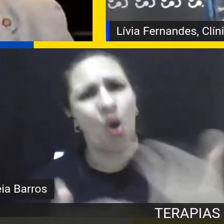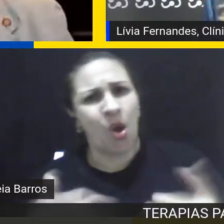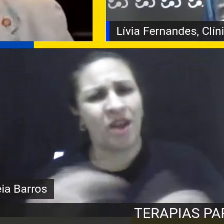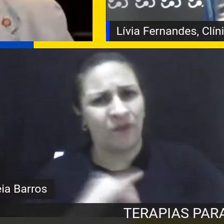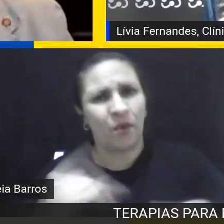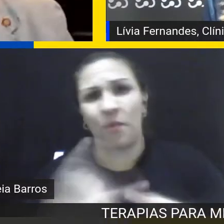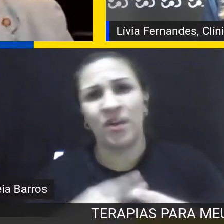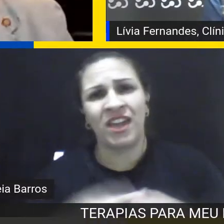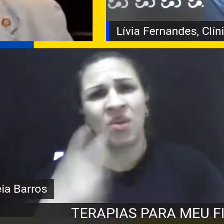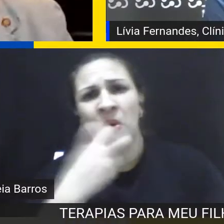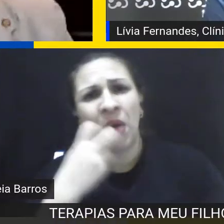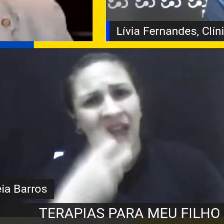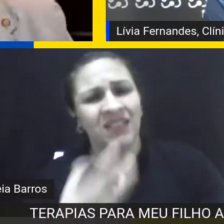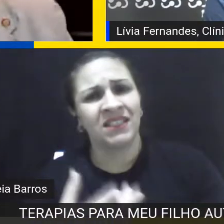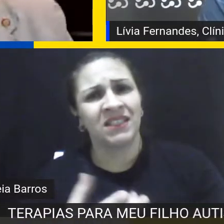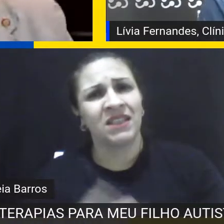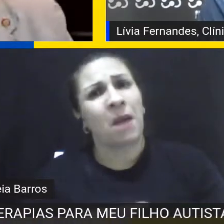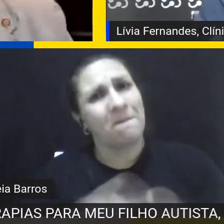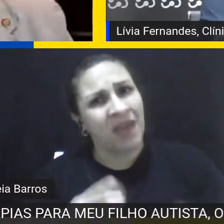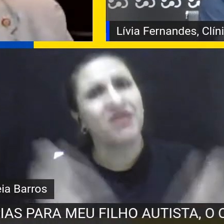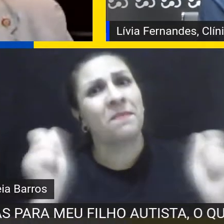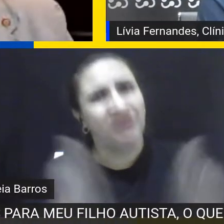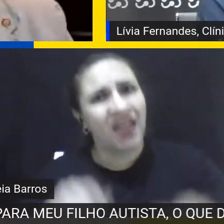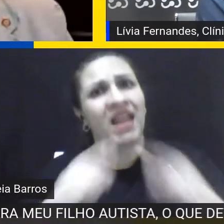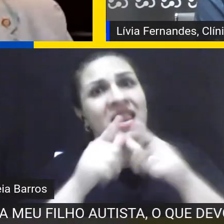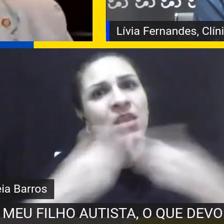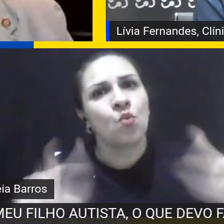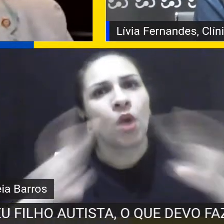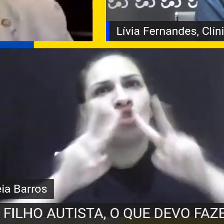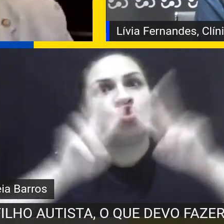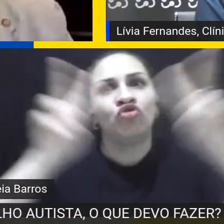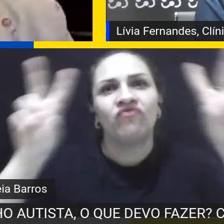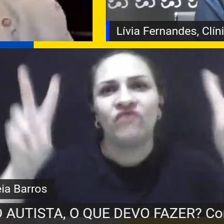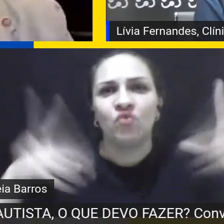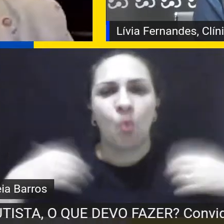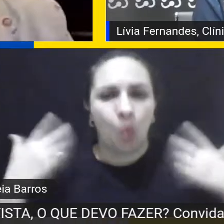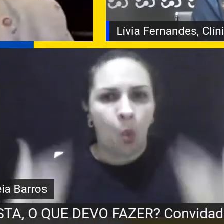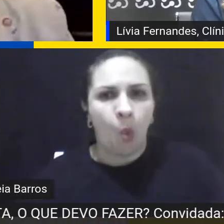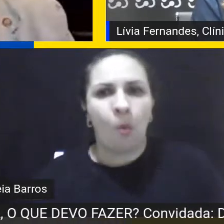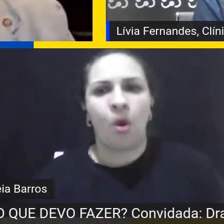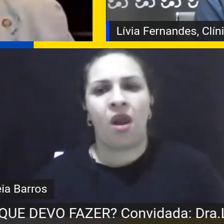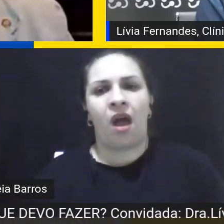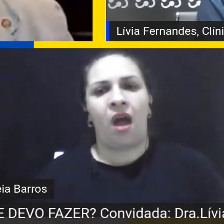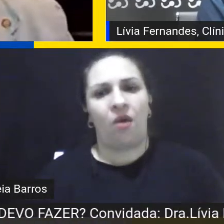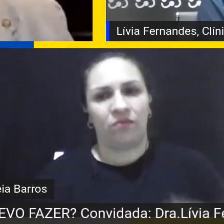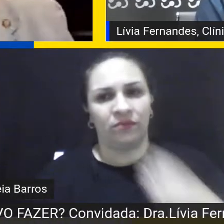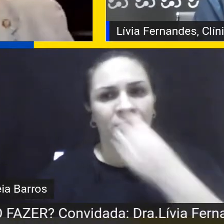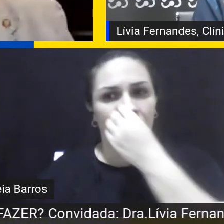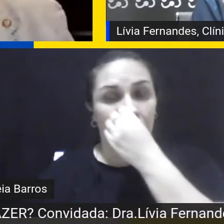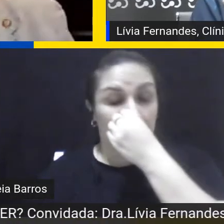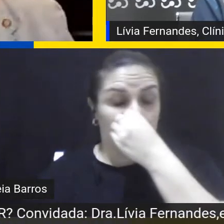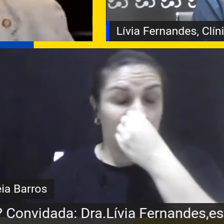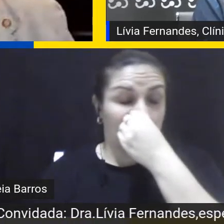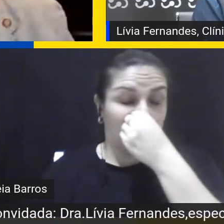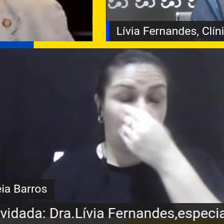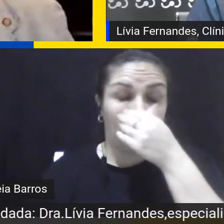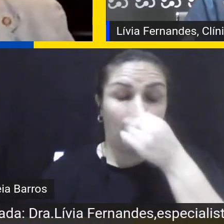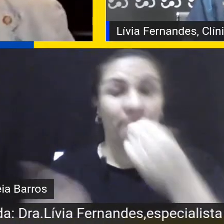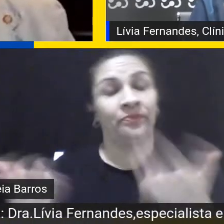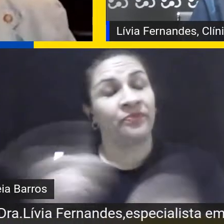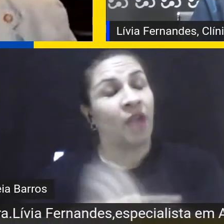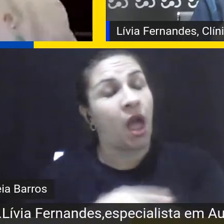ele esquece que tem a linguagem, a expressão corporal do seu filho. E a partir do momento que